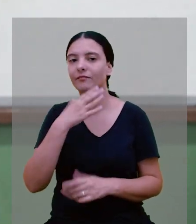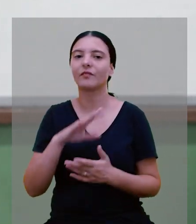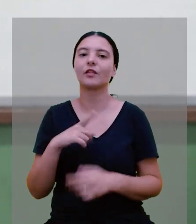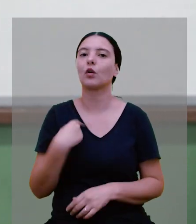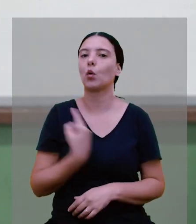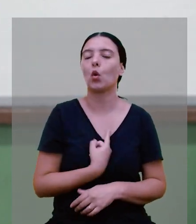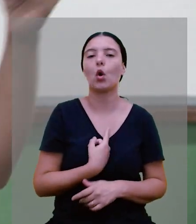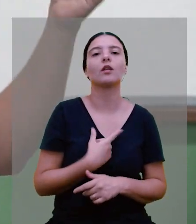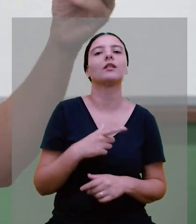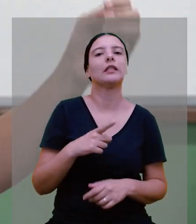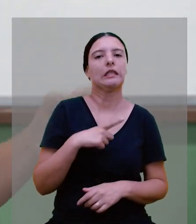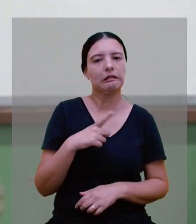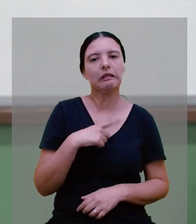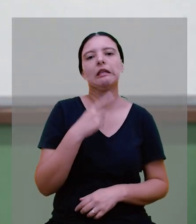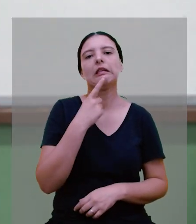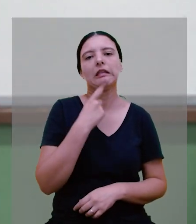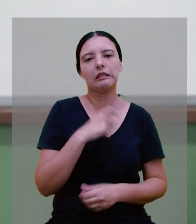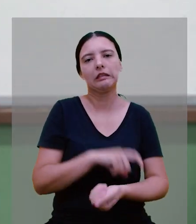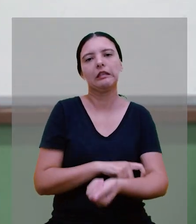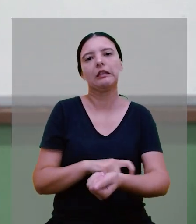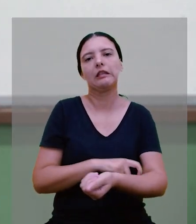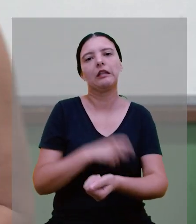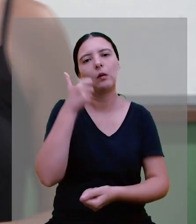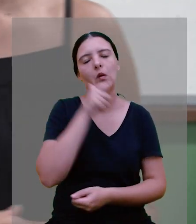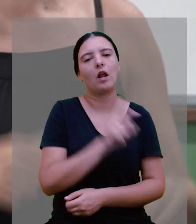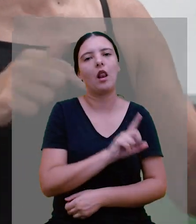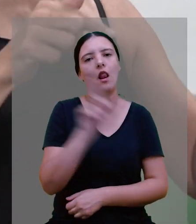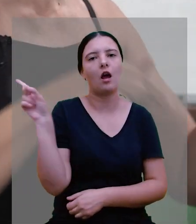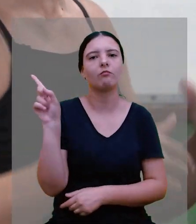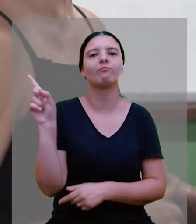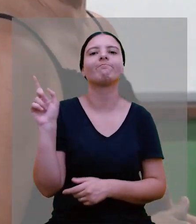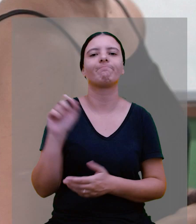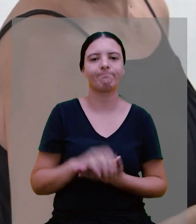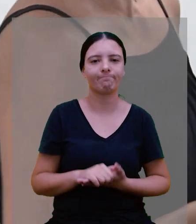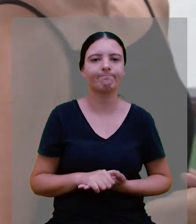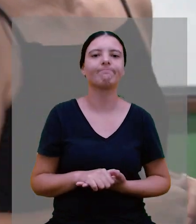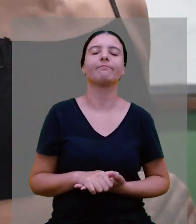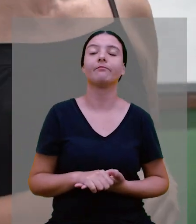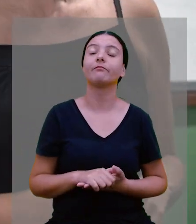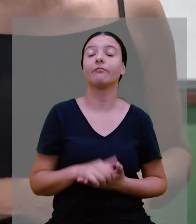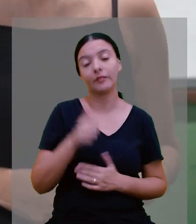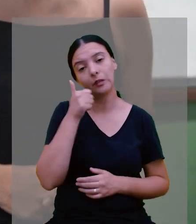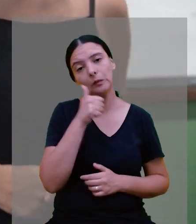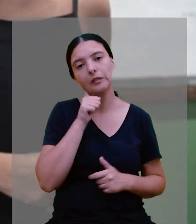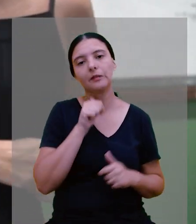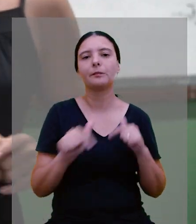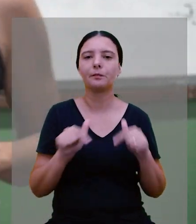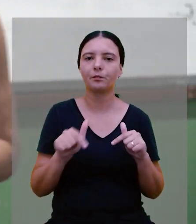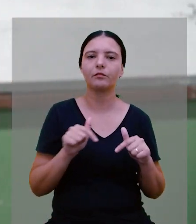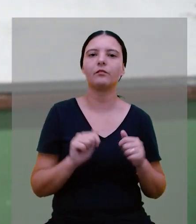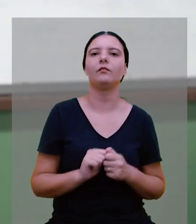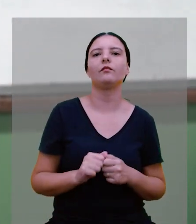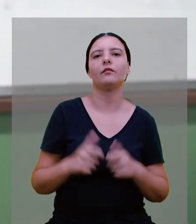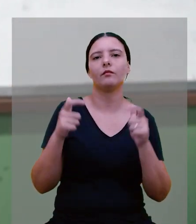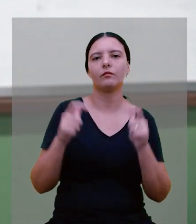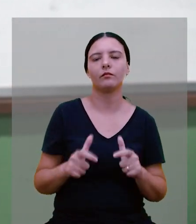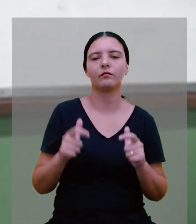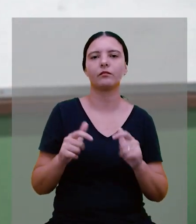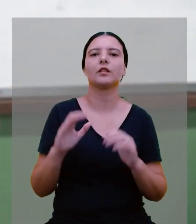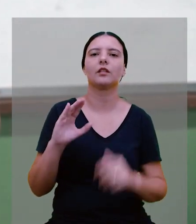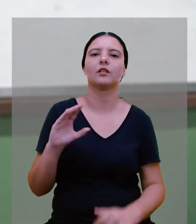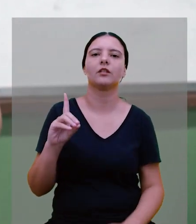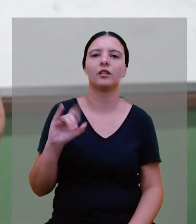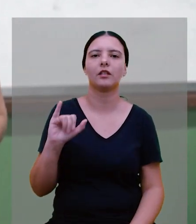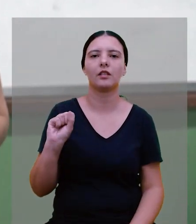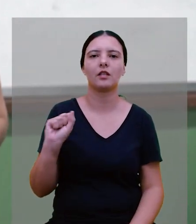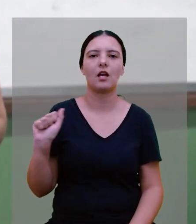pingando sangue das mulheres do Congo. Essas são as mulheres com quem eu trabalhei. Num campo de refugiados chamado Dzaleka, no